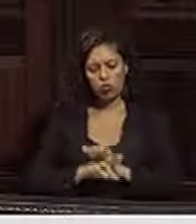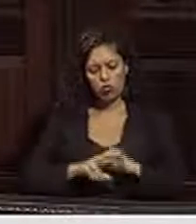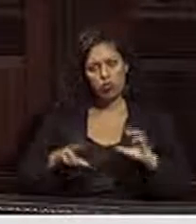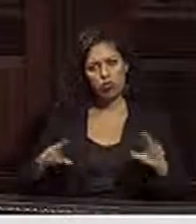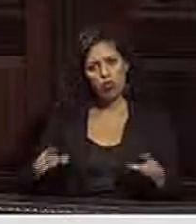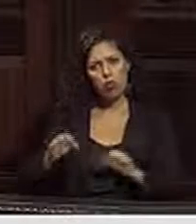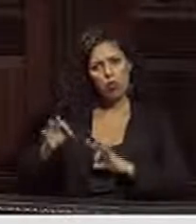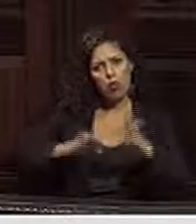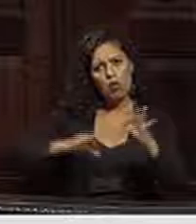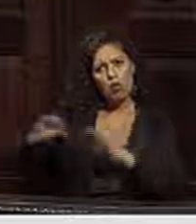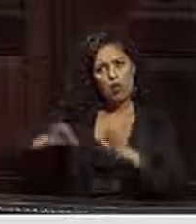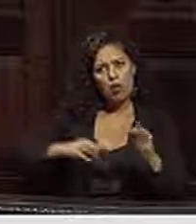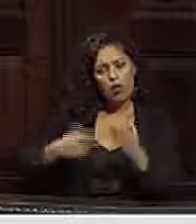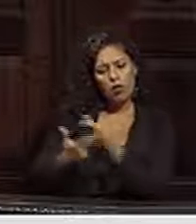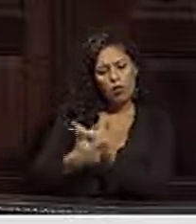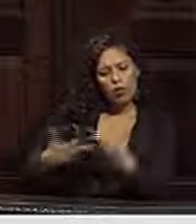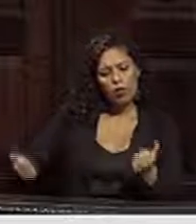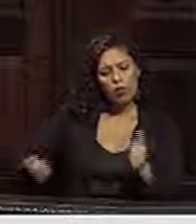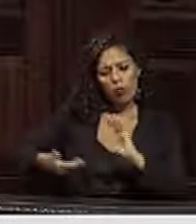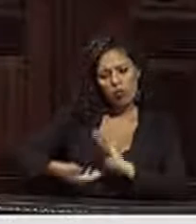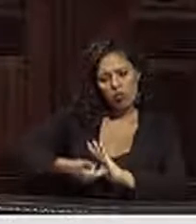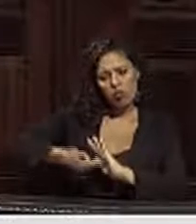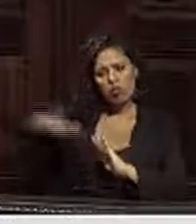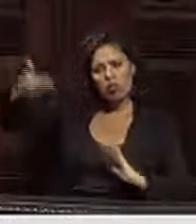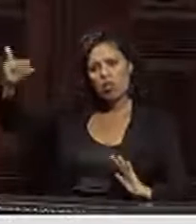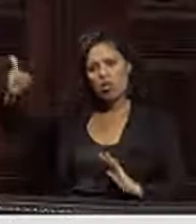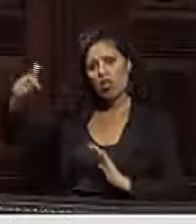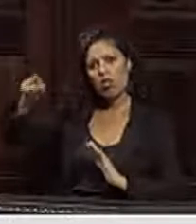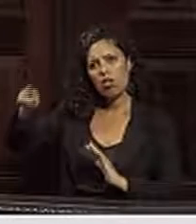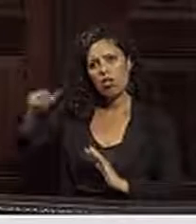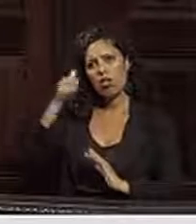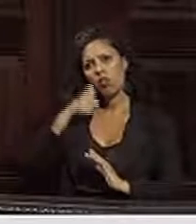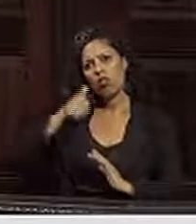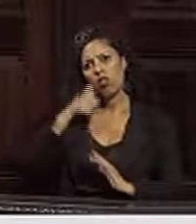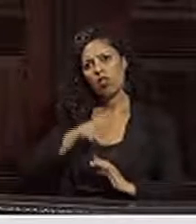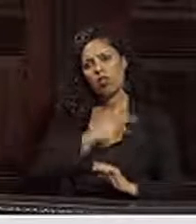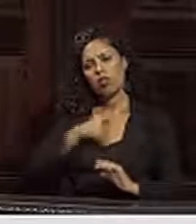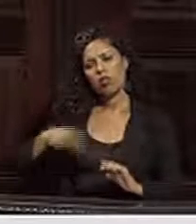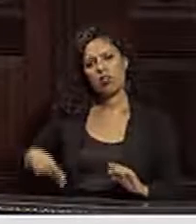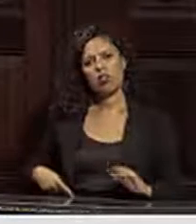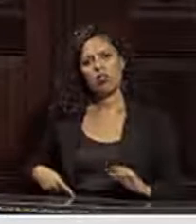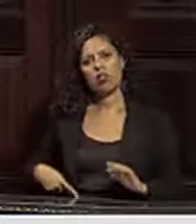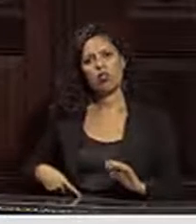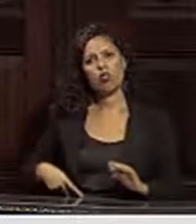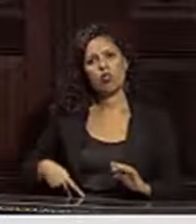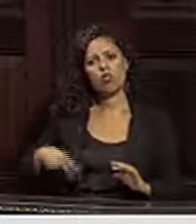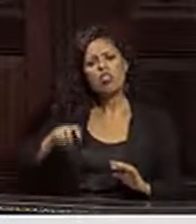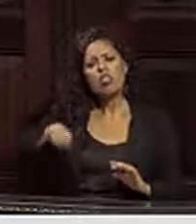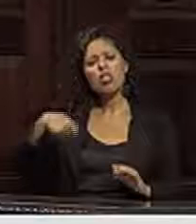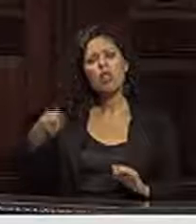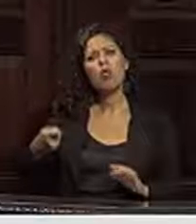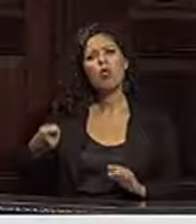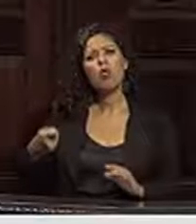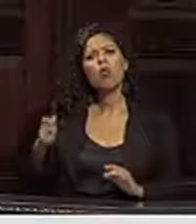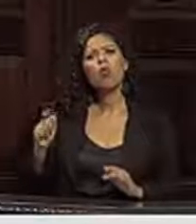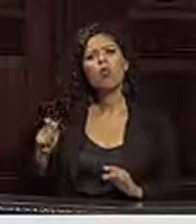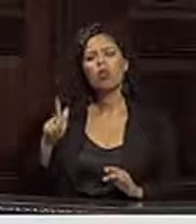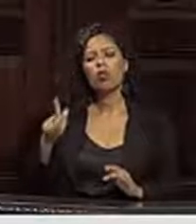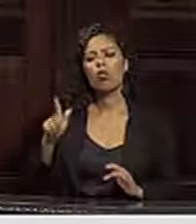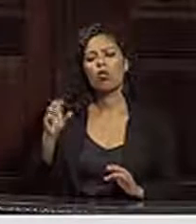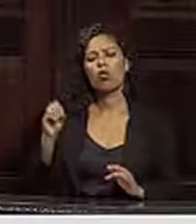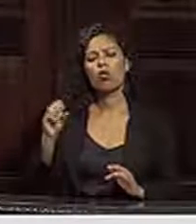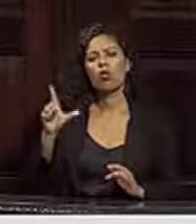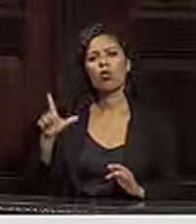sua cadeira, para dar um golpe no país. Porque se assim não fosse, não seria só